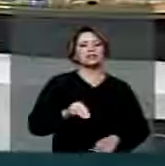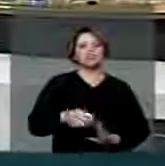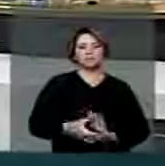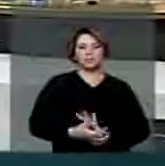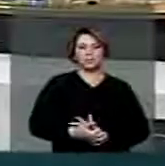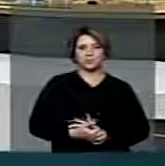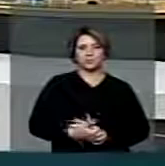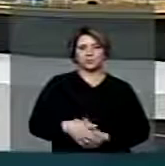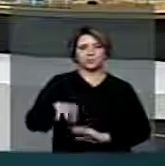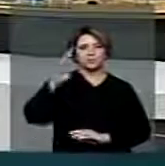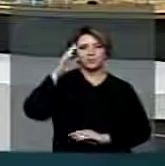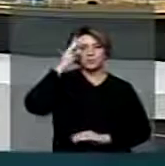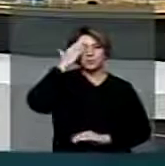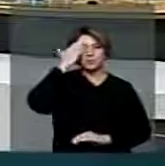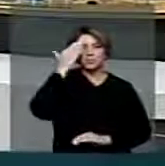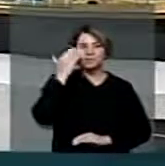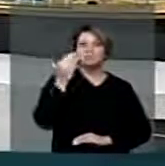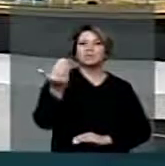Muito obrigado,